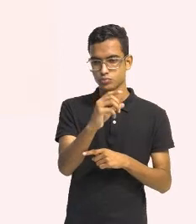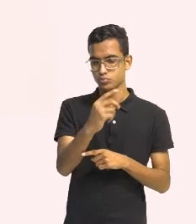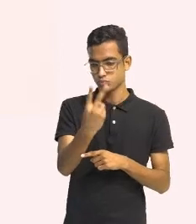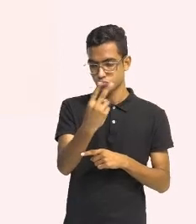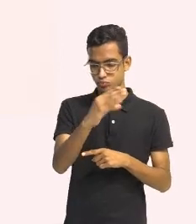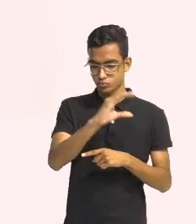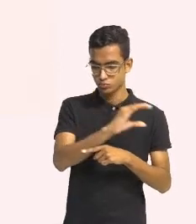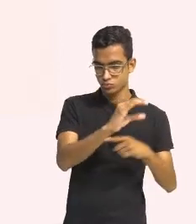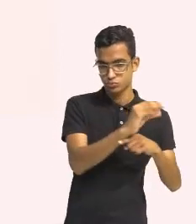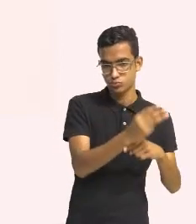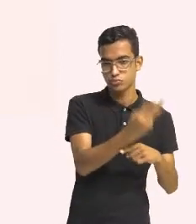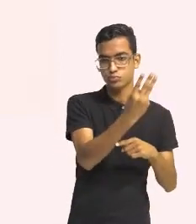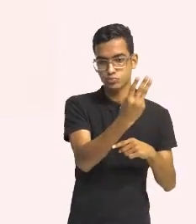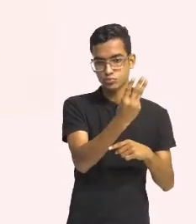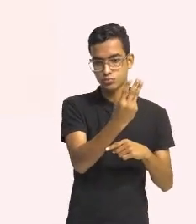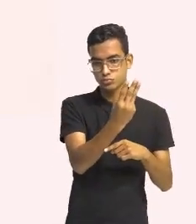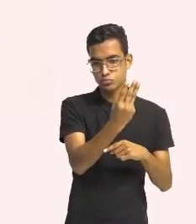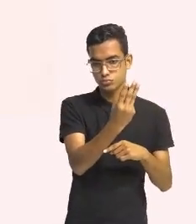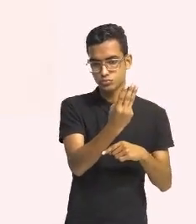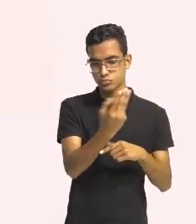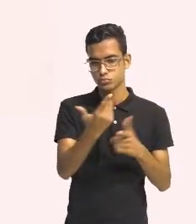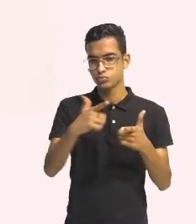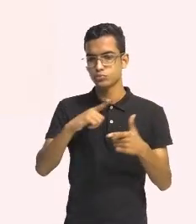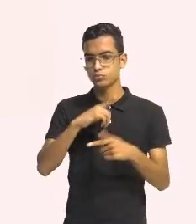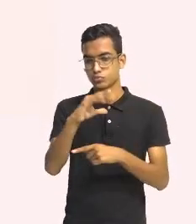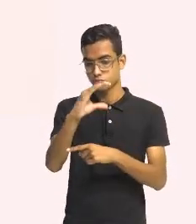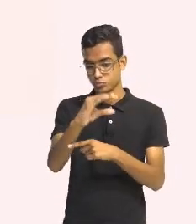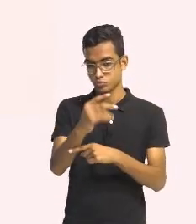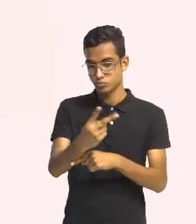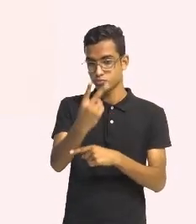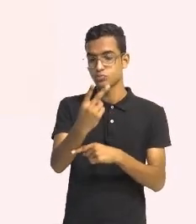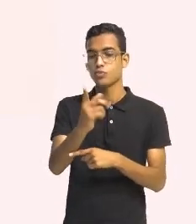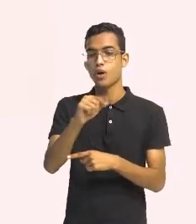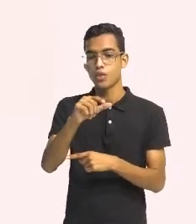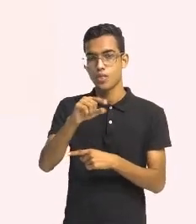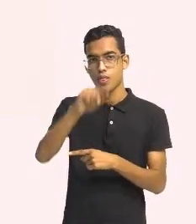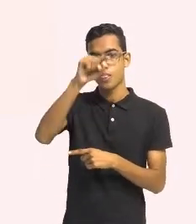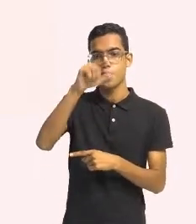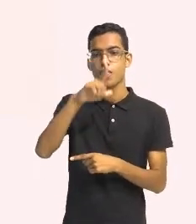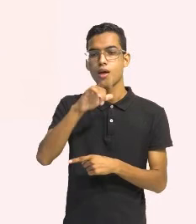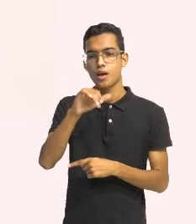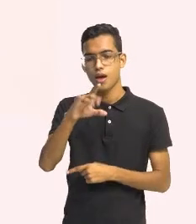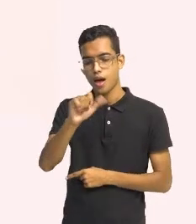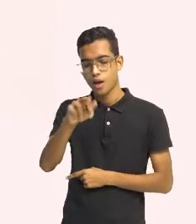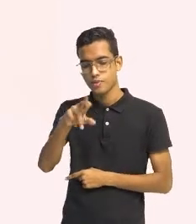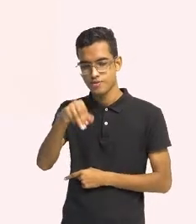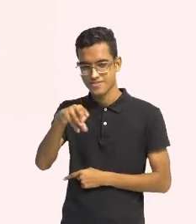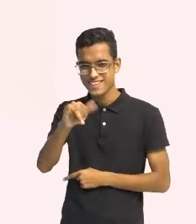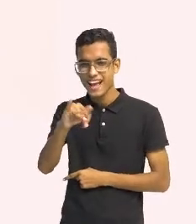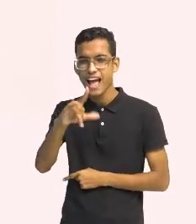ramificação está no carbono 2, tá bom? Bora lá nomear agora essa cadeia, começando sempre com a